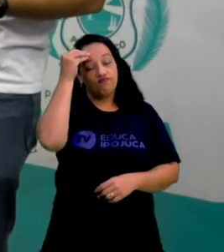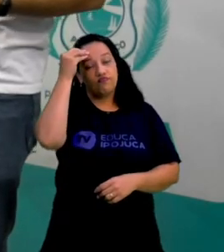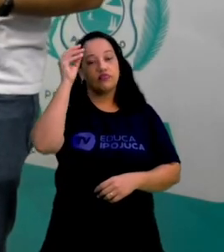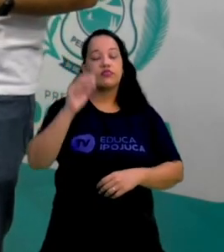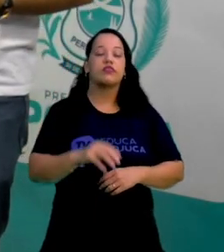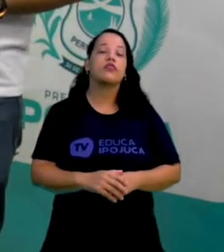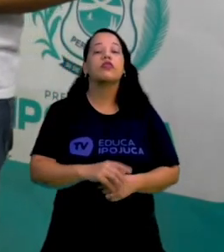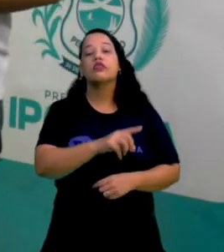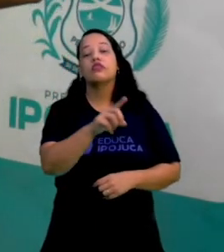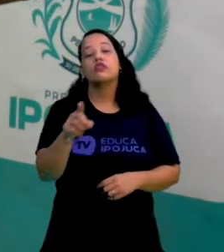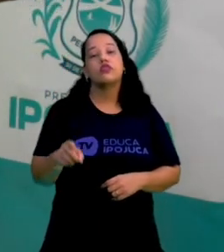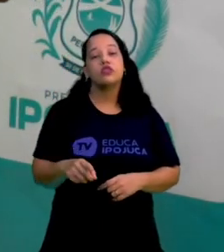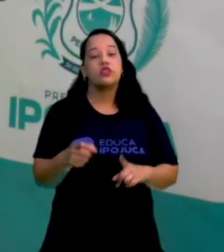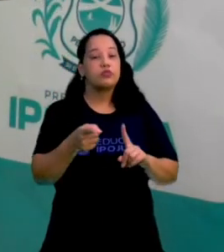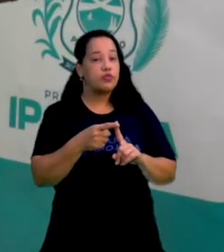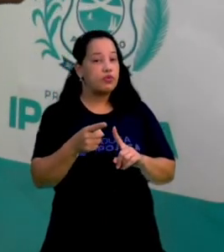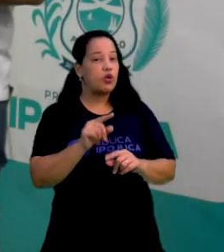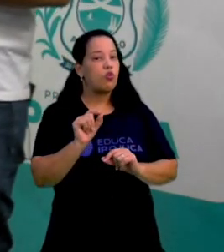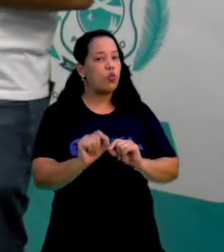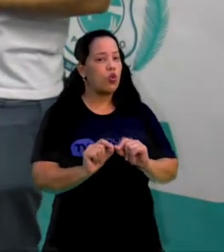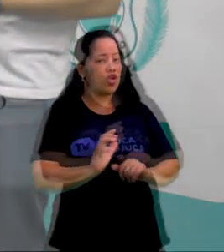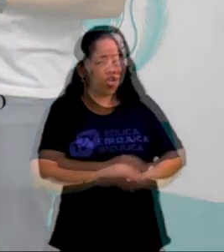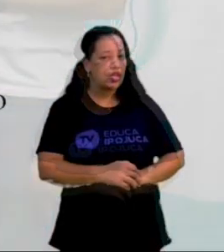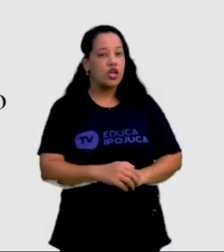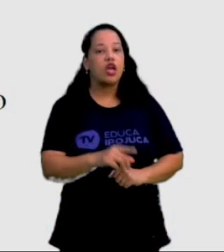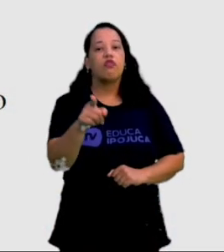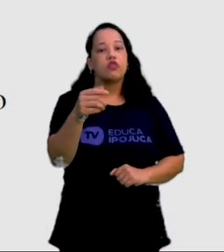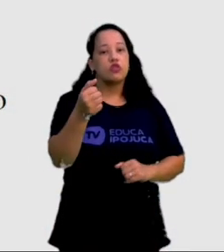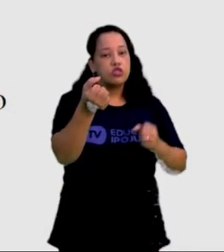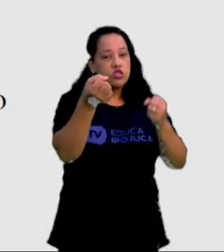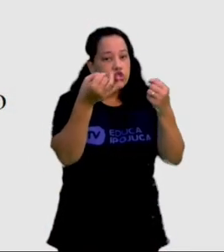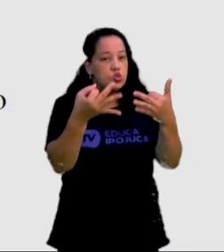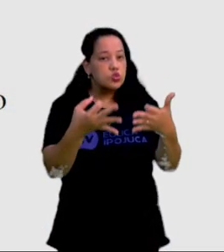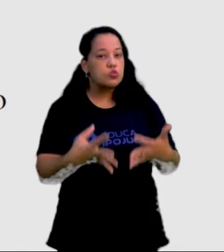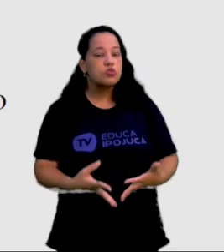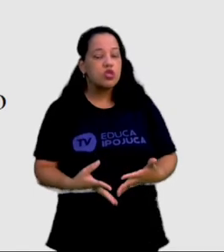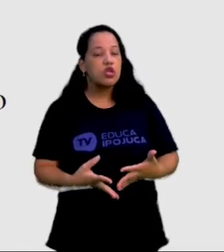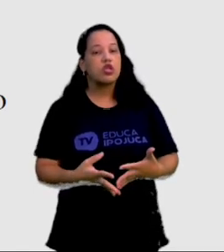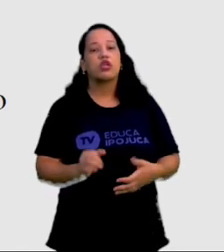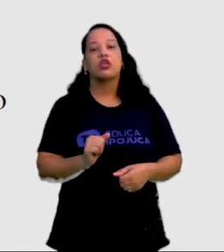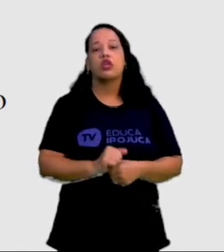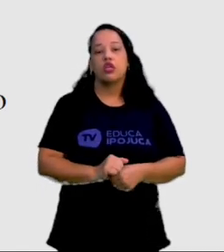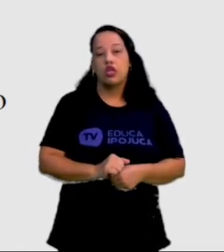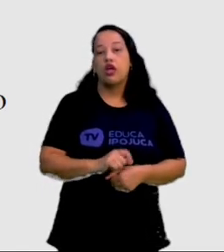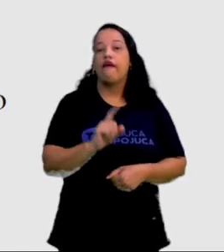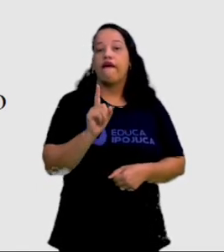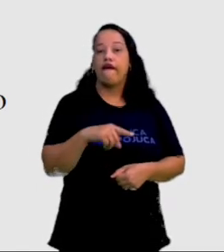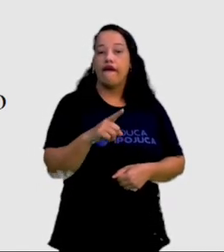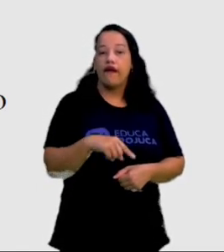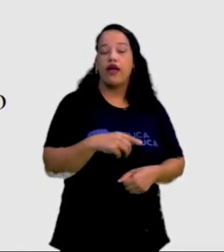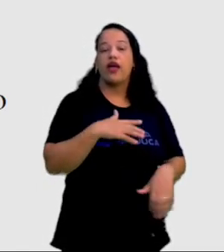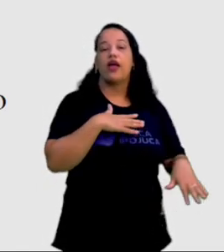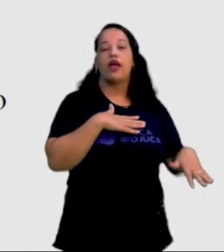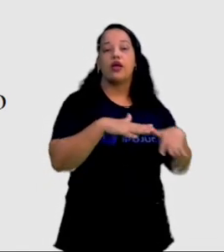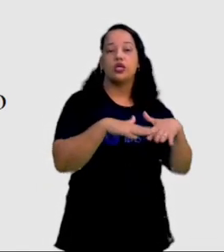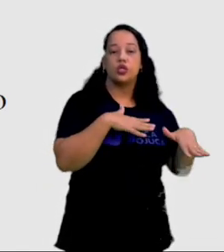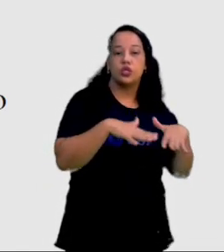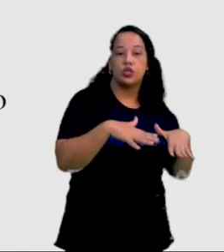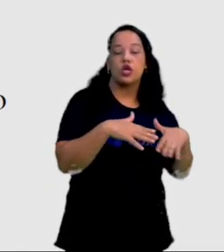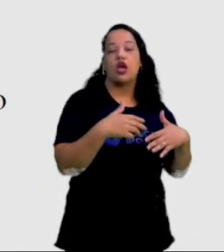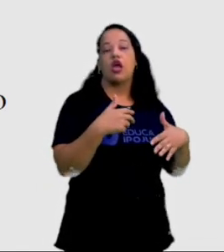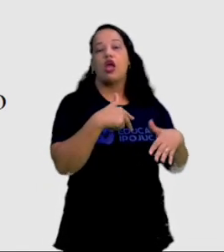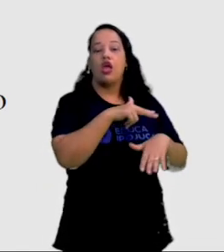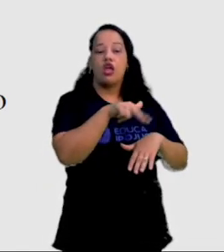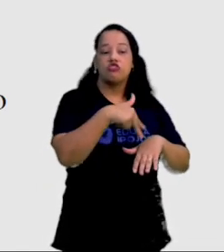que vocês, primeiro, descrevam com suas palavras o que é, né, a ginástica no contexto geral, o que é a